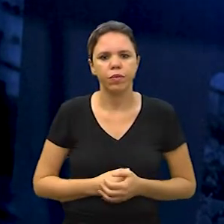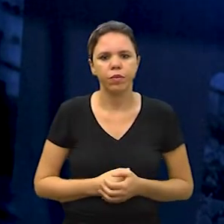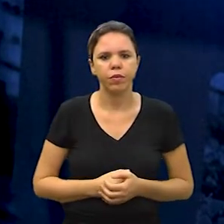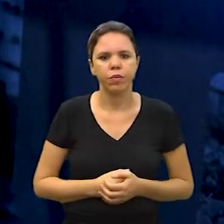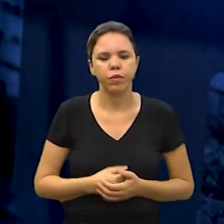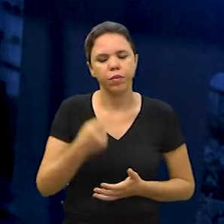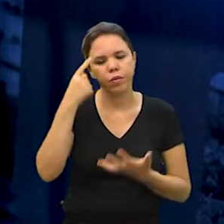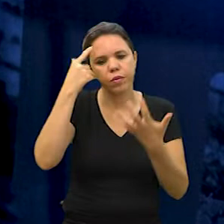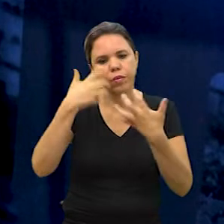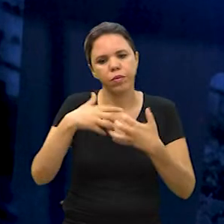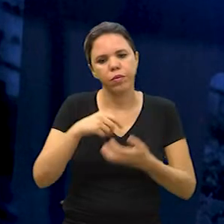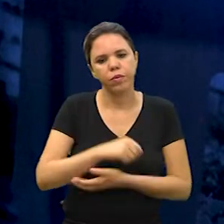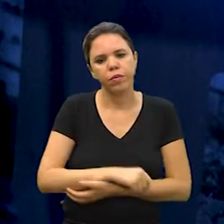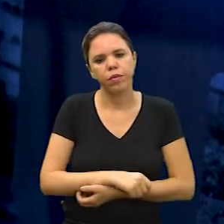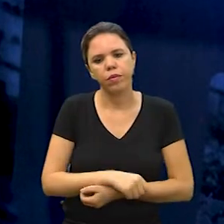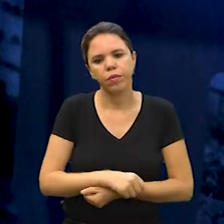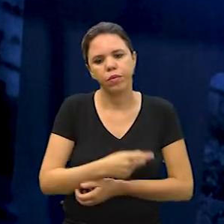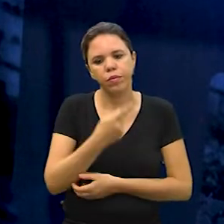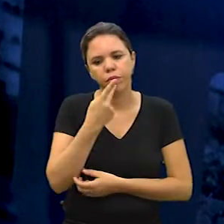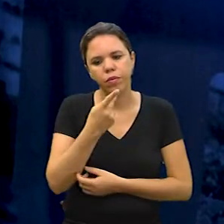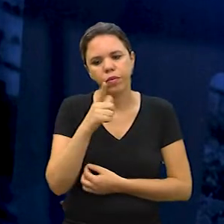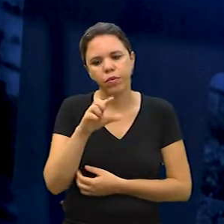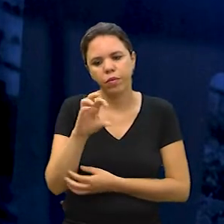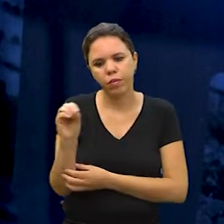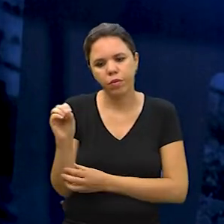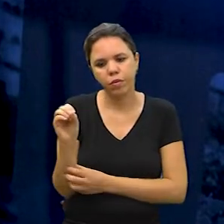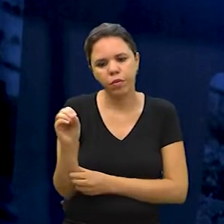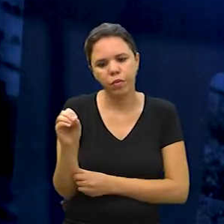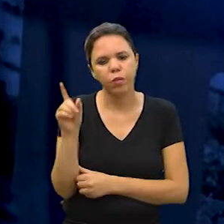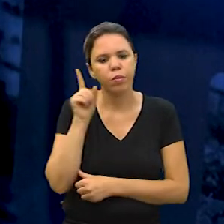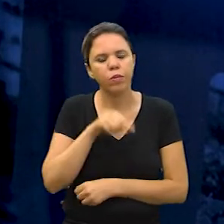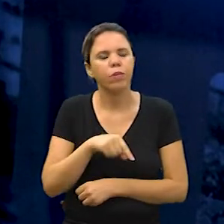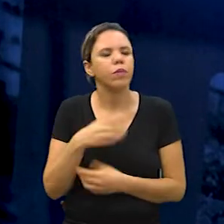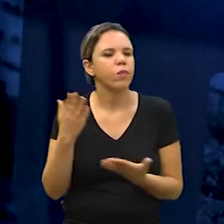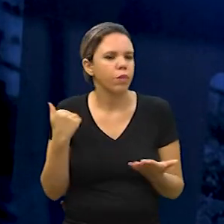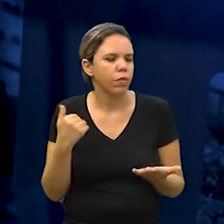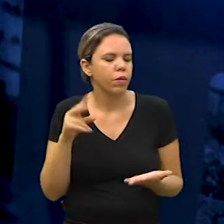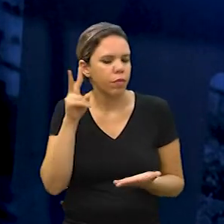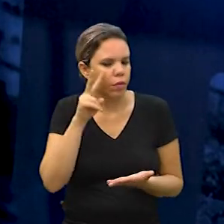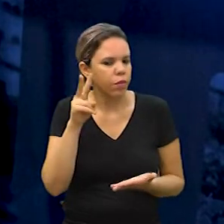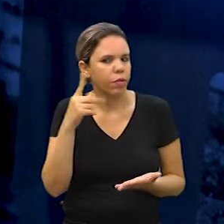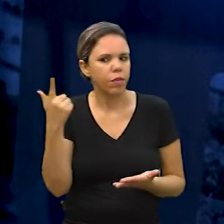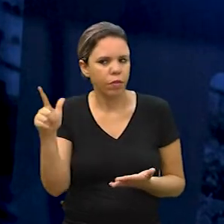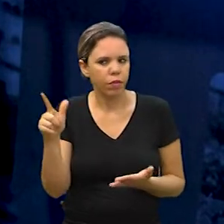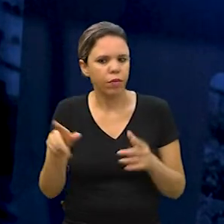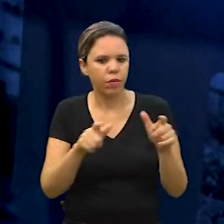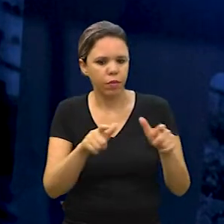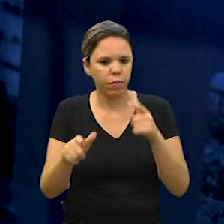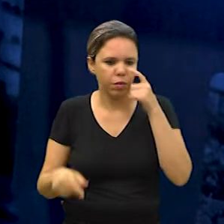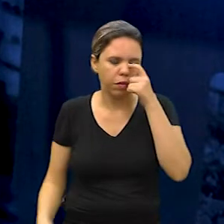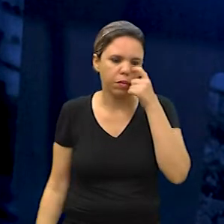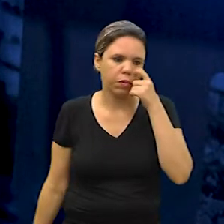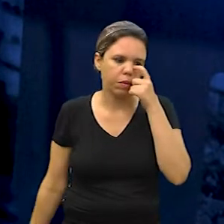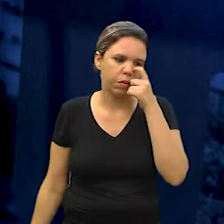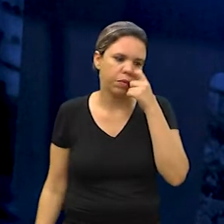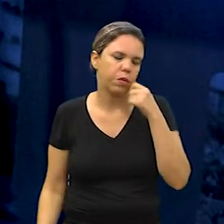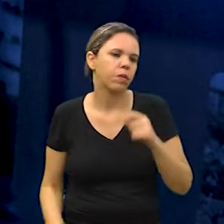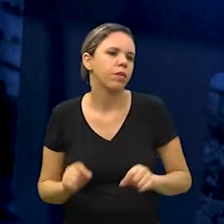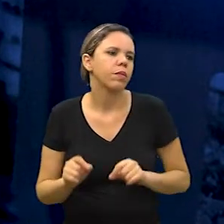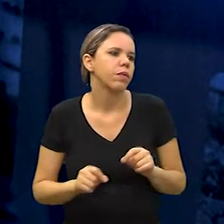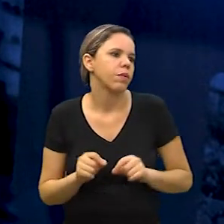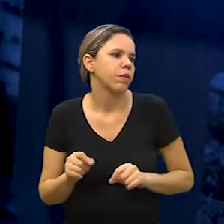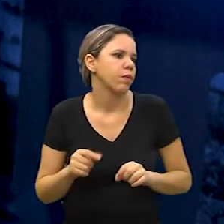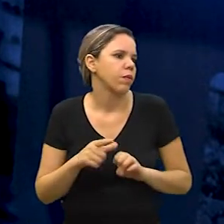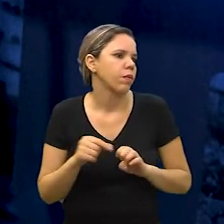para pensar? A gente falou com o Leandro que é Estados Unidos, mas a gente lembra que tem outros locais, inclusive, em que